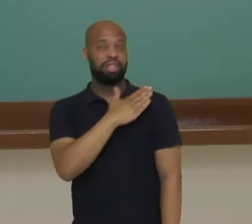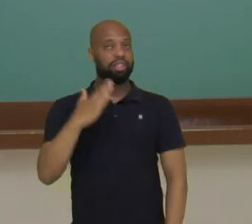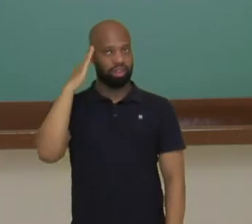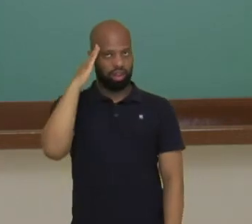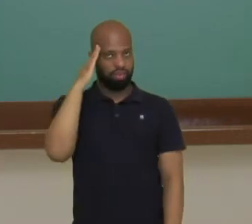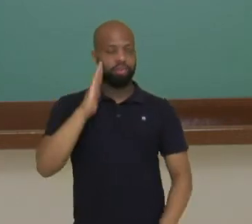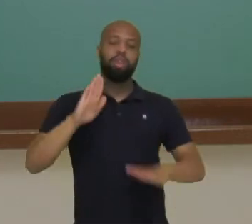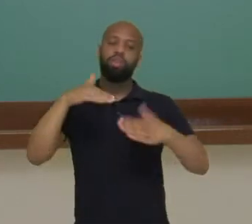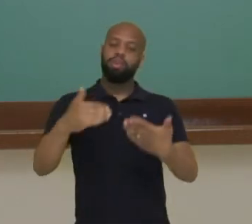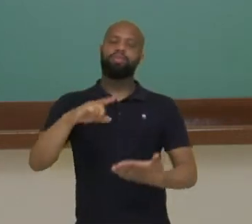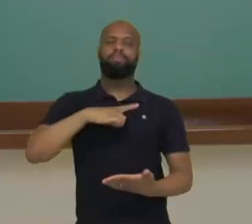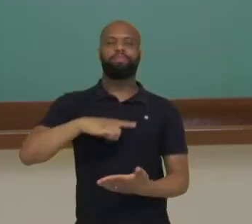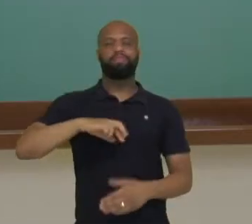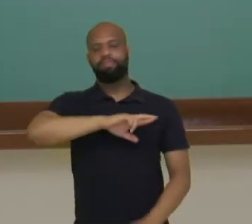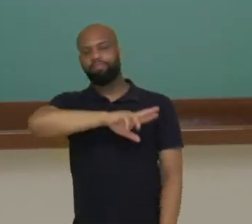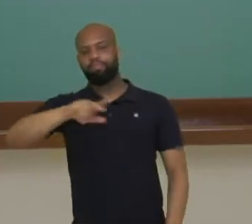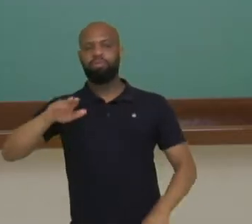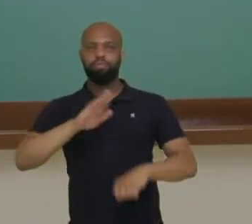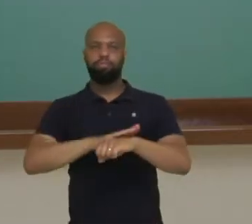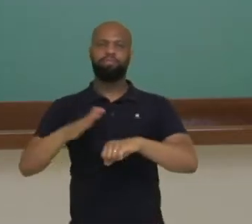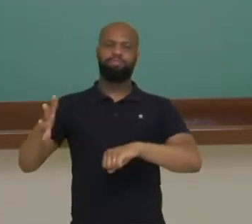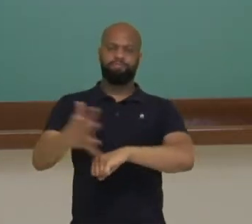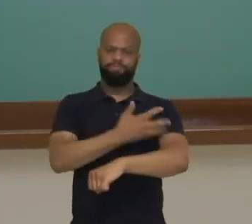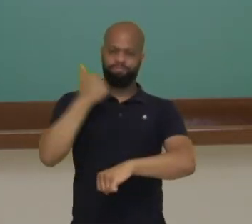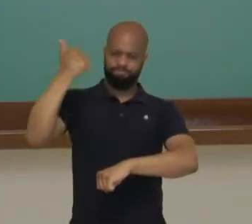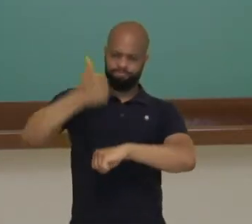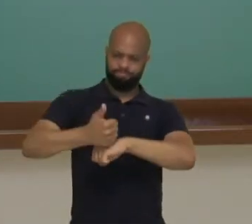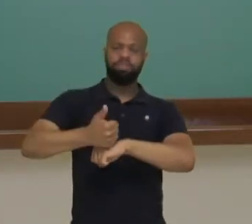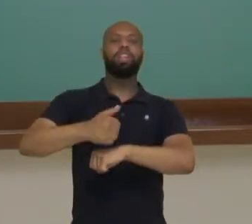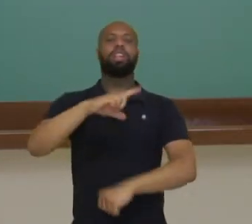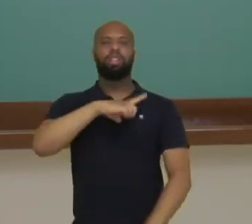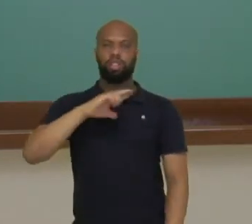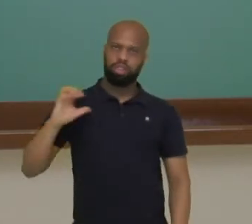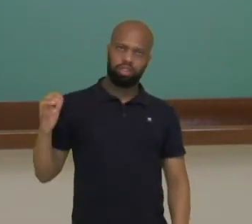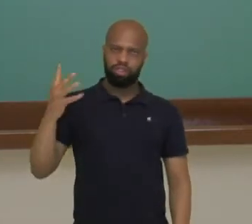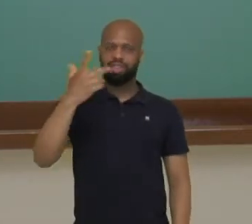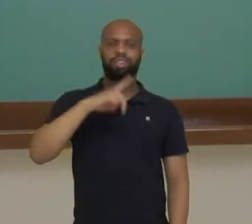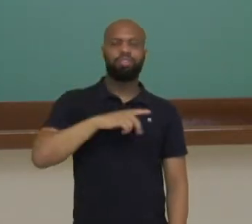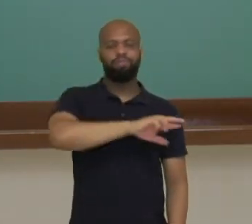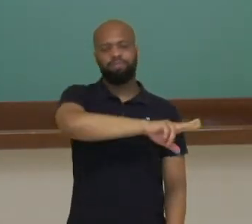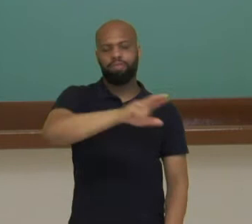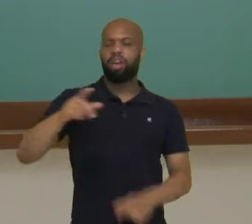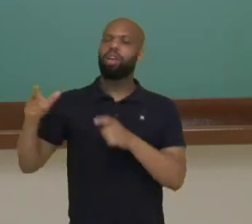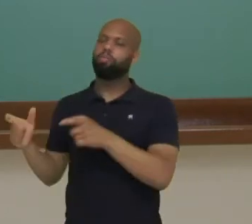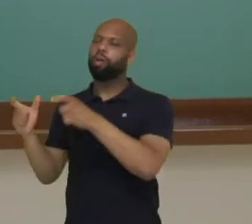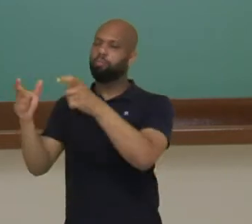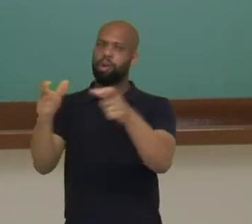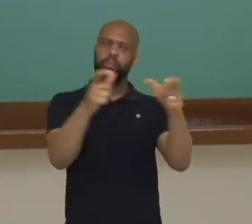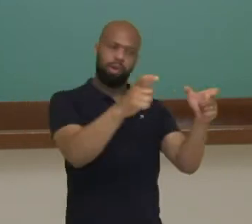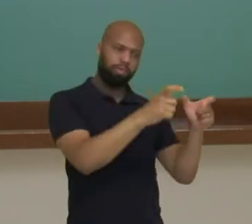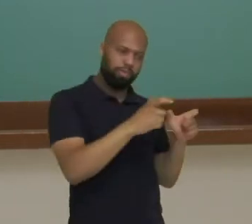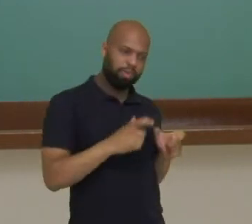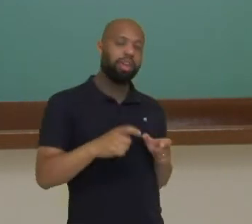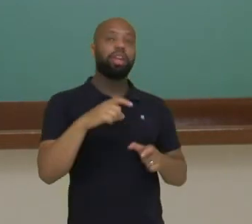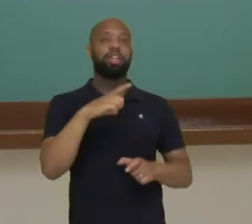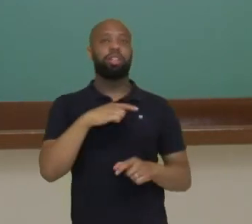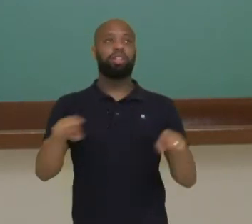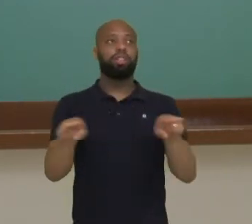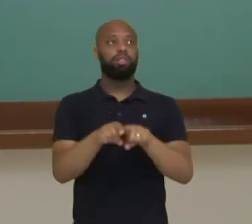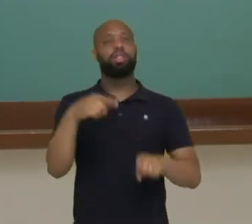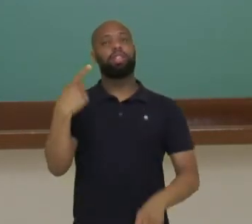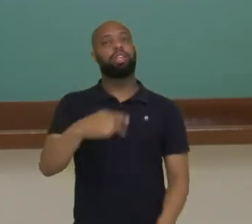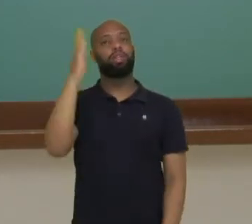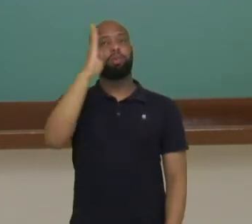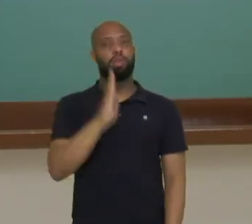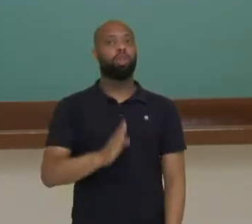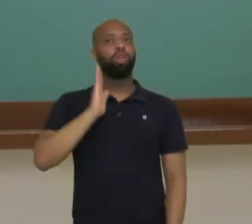Muitas vezes esses golpes que são formulados em vários lugares do mundo, muitas vezes, inclusive aqui no